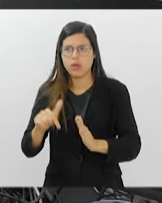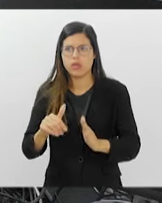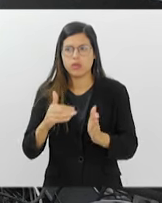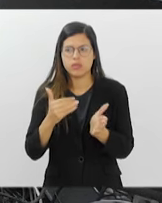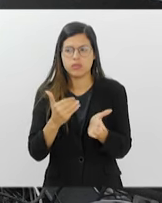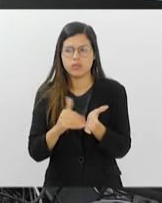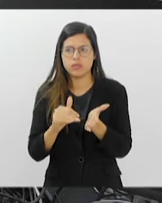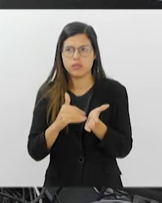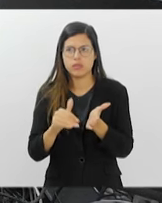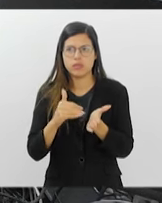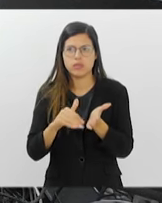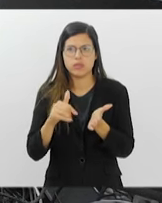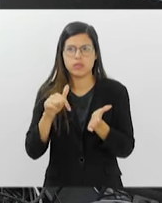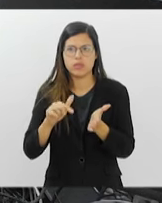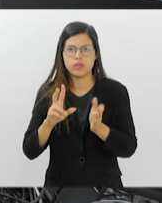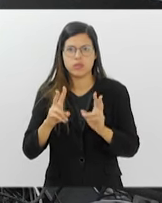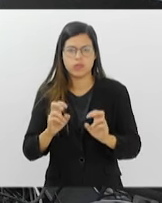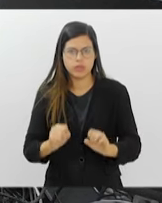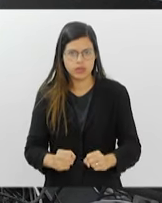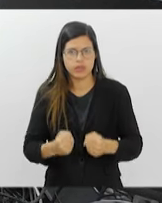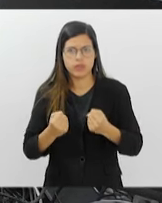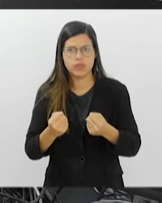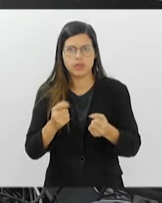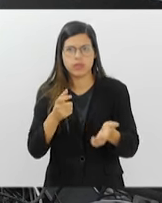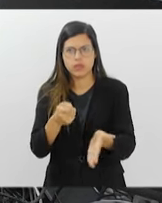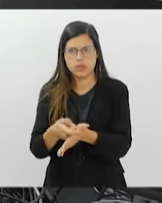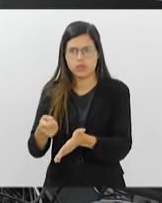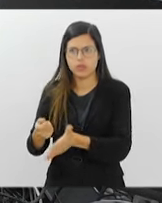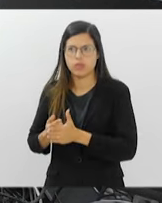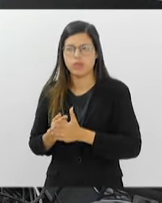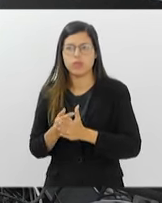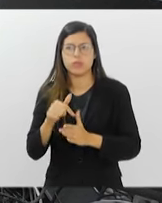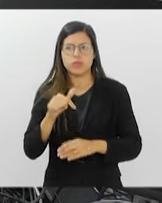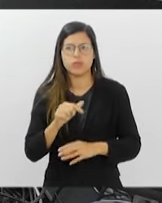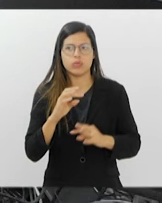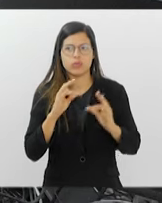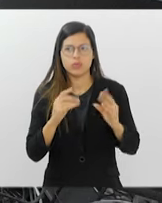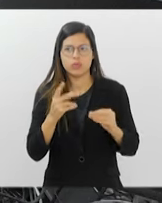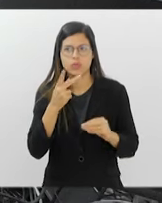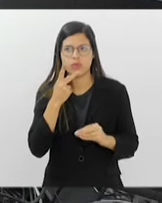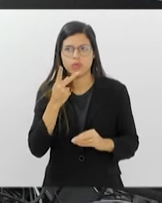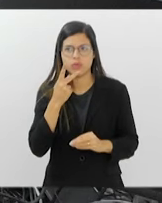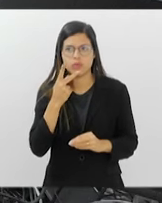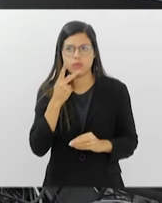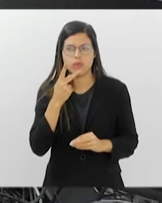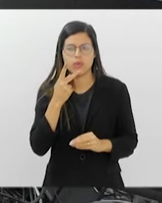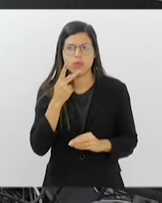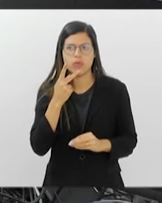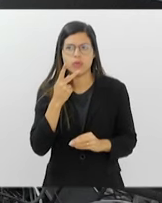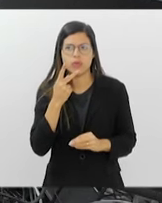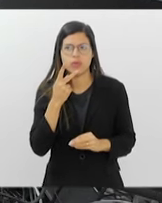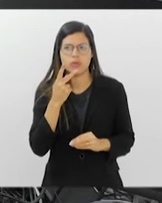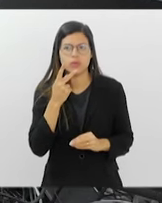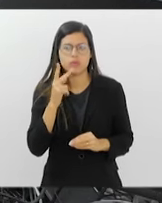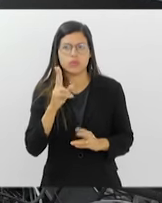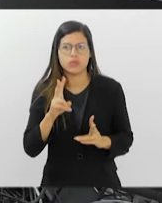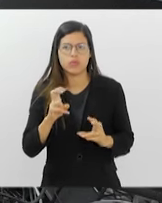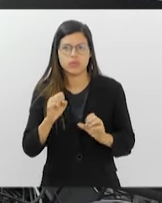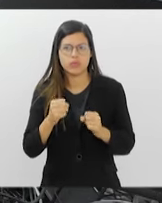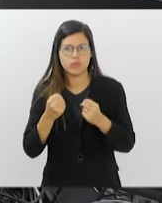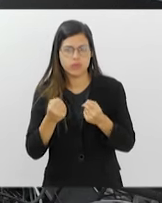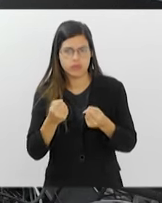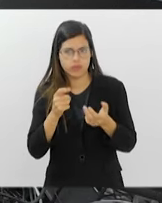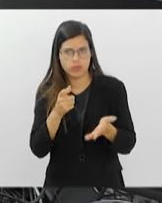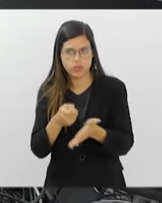Gutemberg Defesa do Consumidor porque diante de tudo que foi falado aqui secretário acho que a secretaria de Defesa do Consumidor tem um